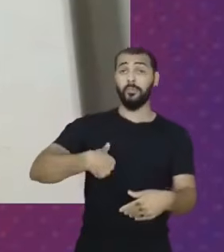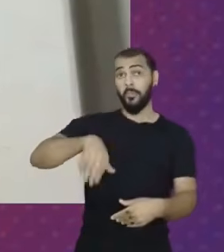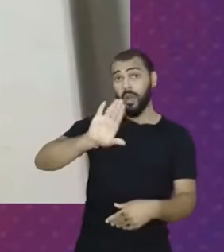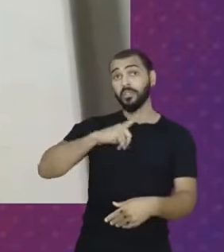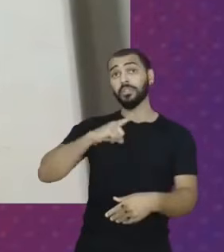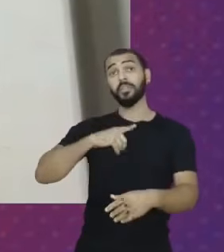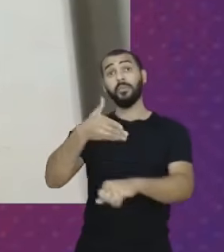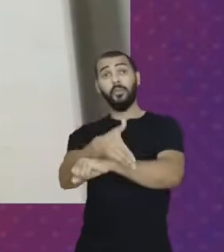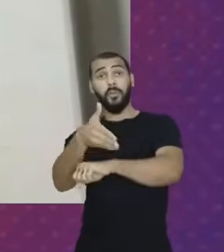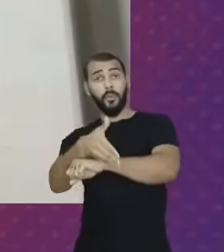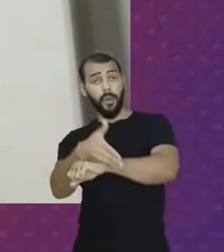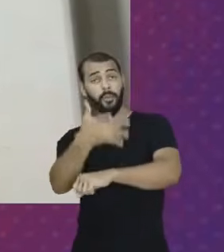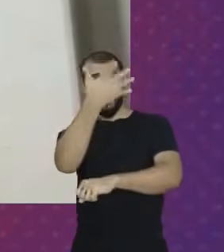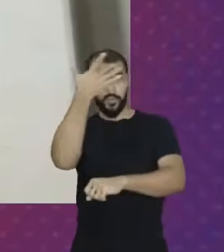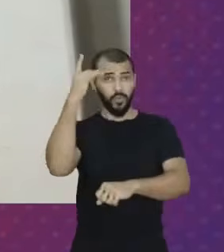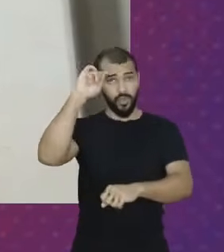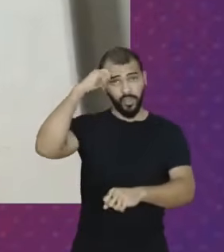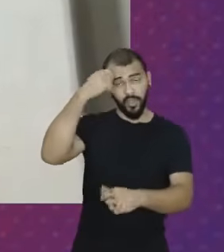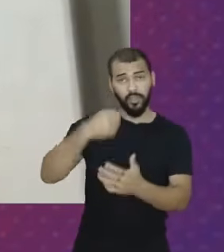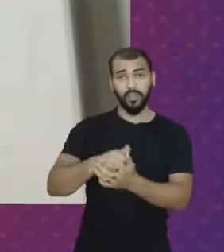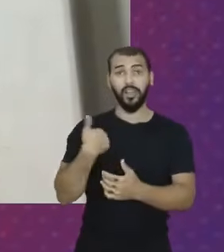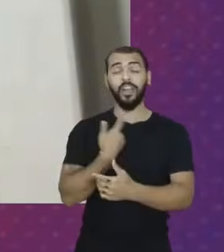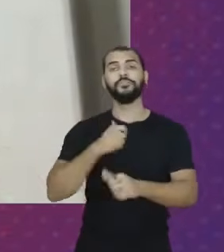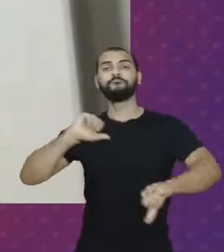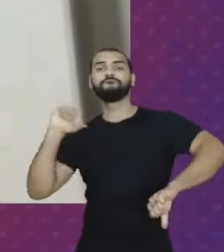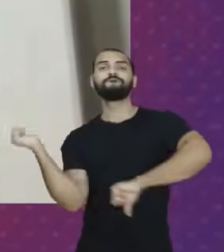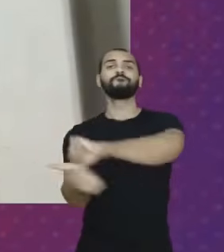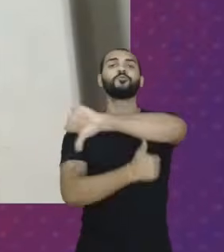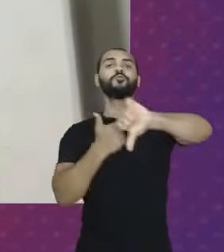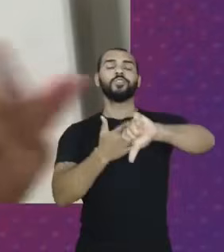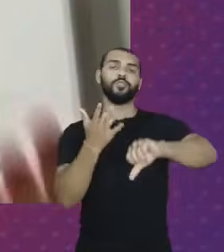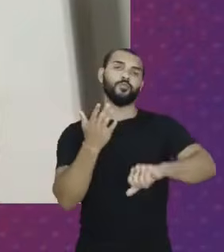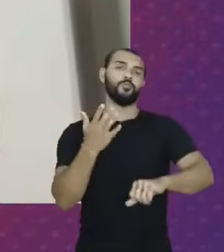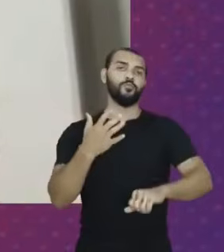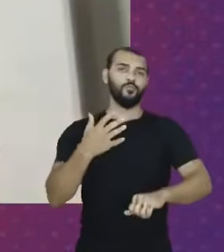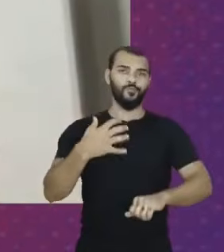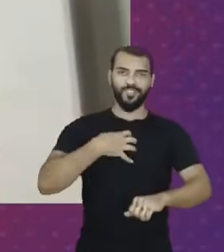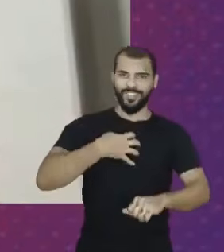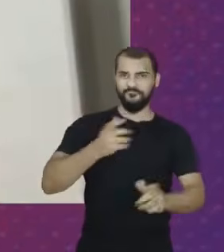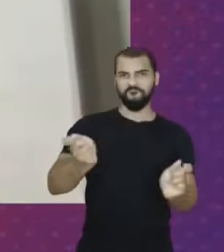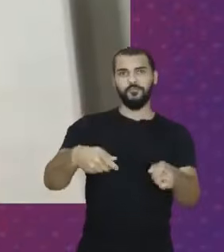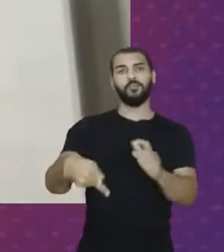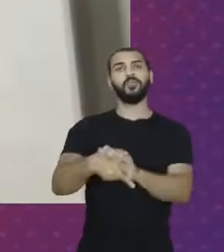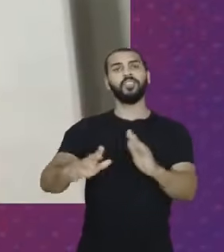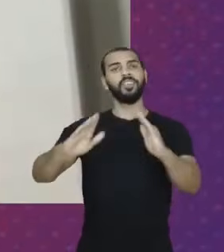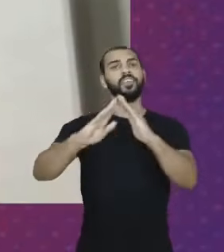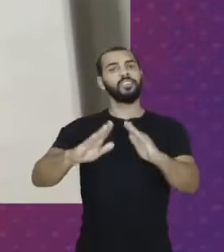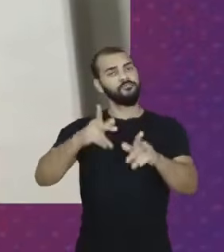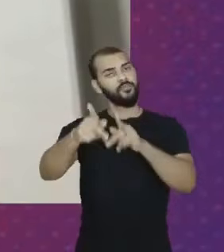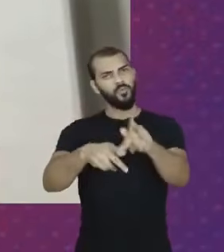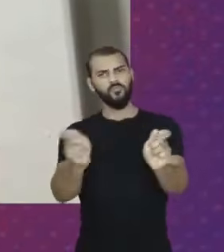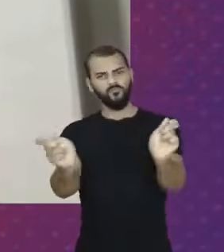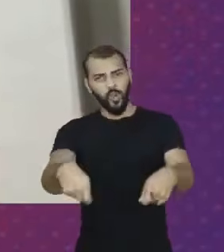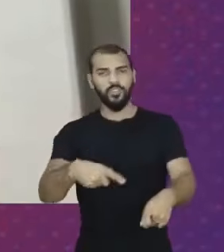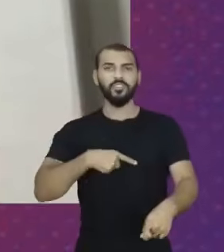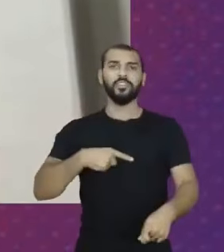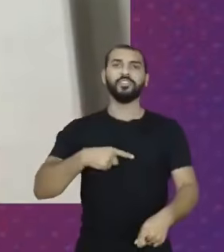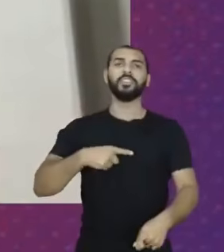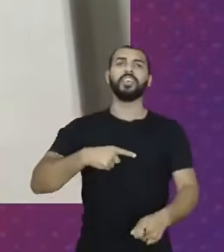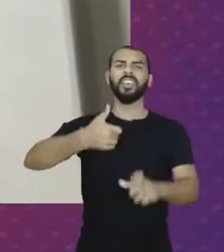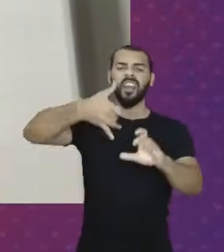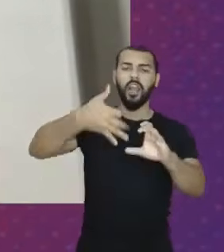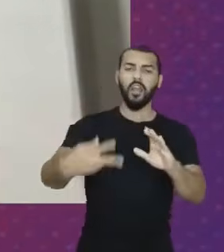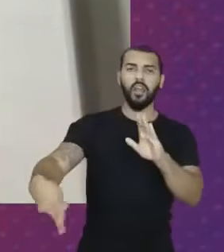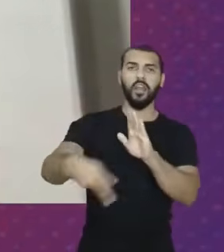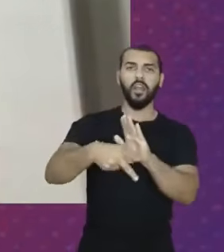debate, da população negra, nós temos uma outra cara na casa que é dita Casa do Povo, e aí sim, ela está pintada de povo, ela está com uma